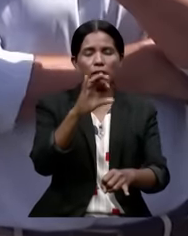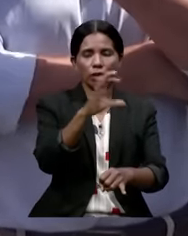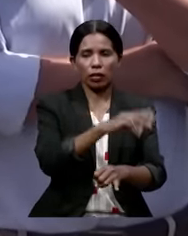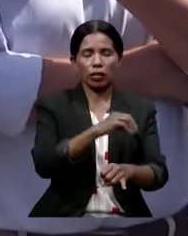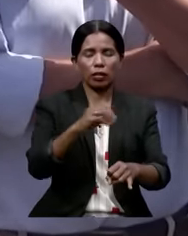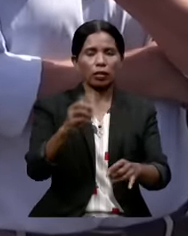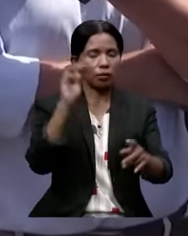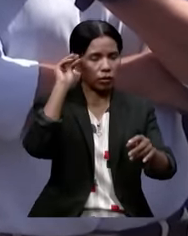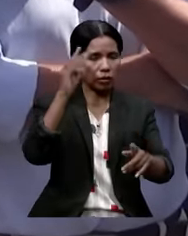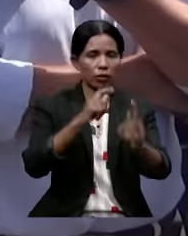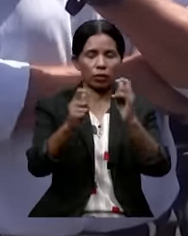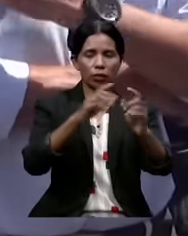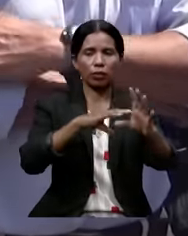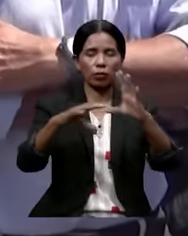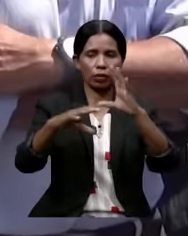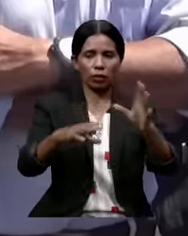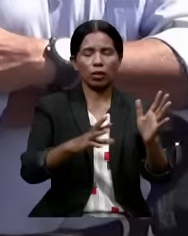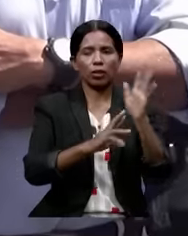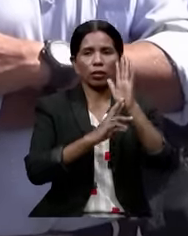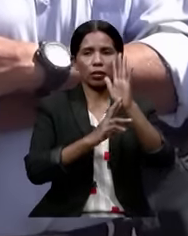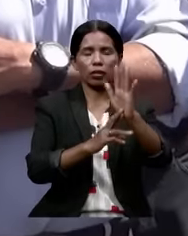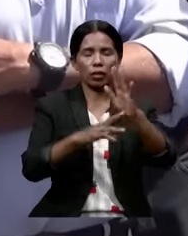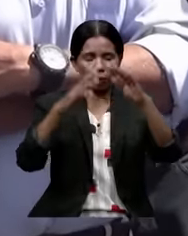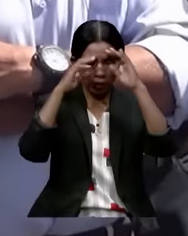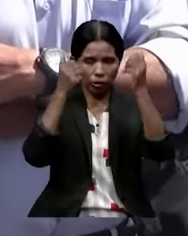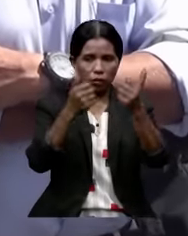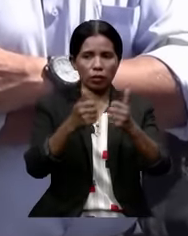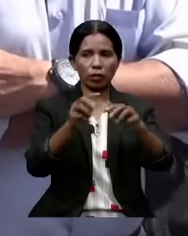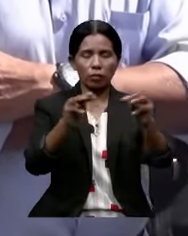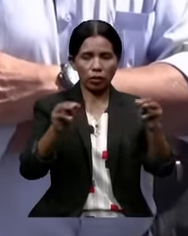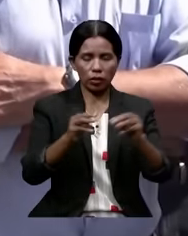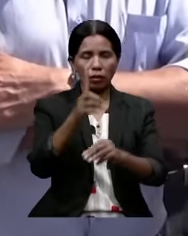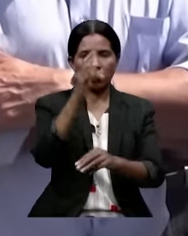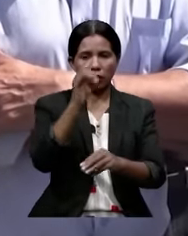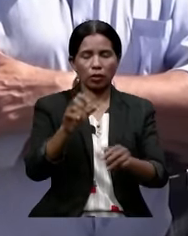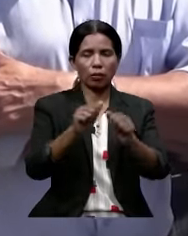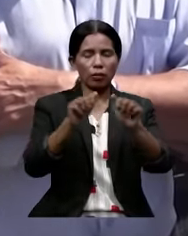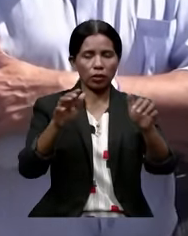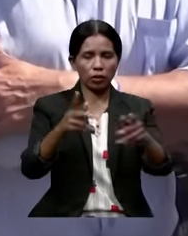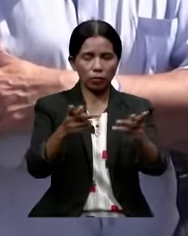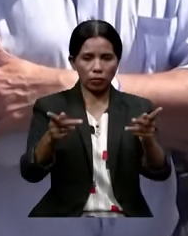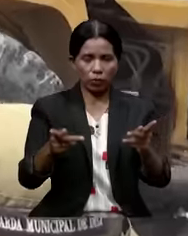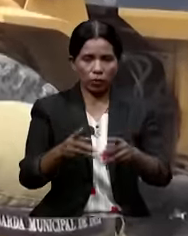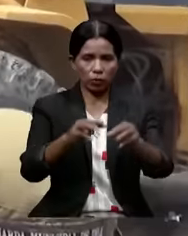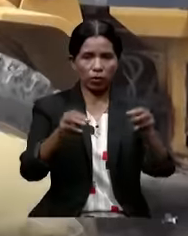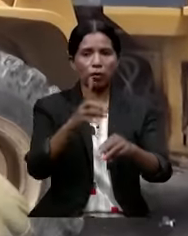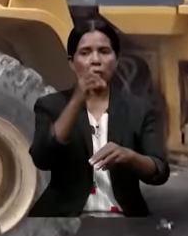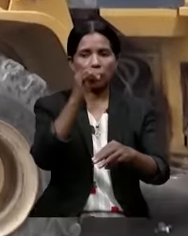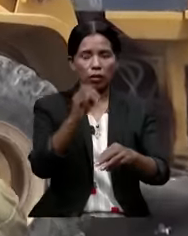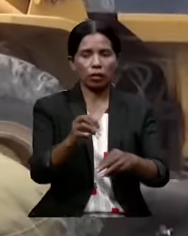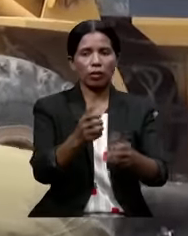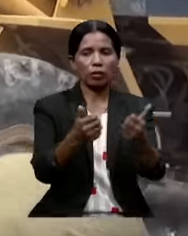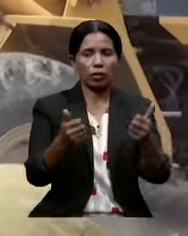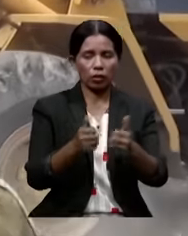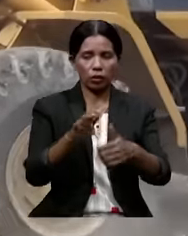Ministério do Transporte e Comunicação, representante, presidente da Autoridade do Município de Ili, administrador posto e município de Ili, na autoridade